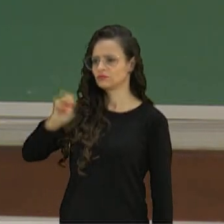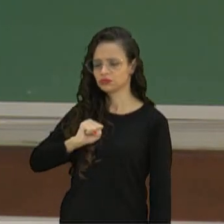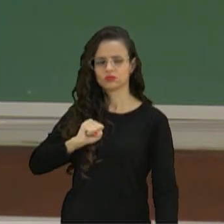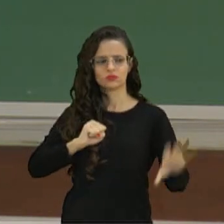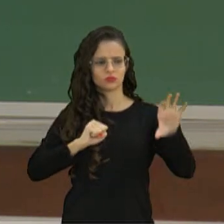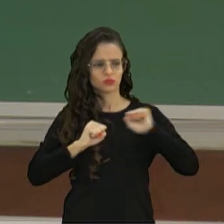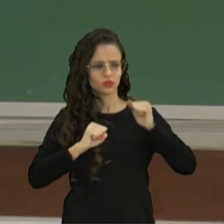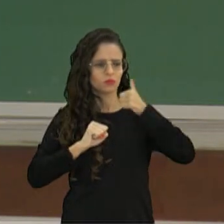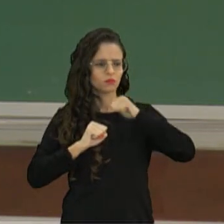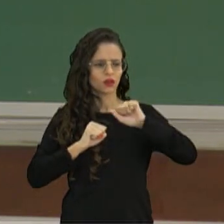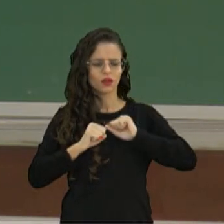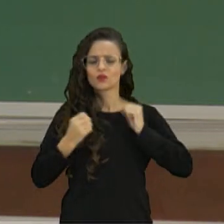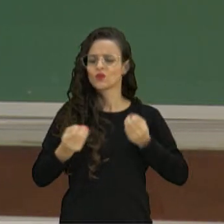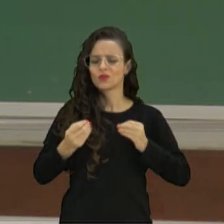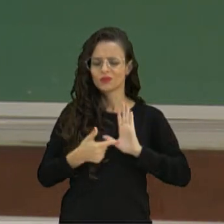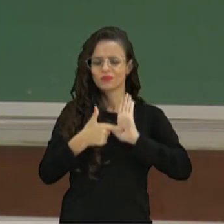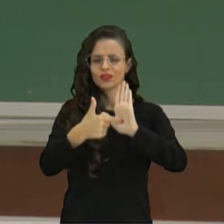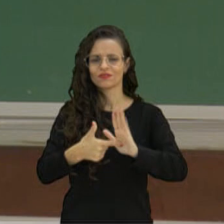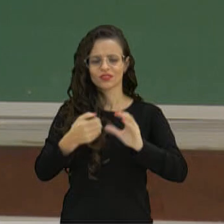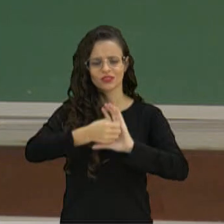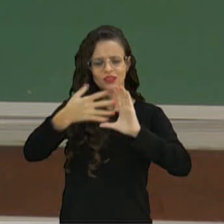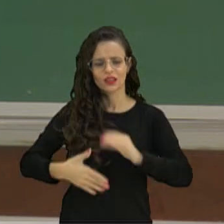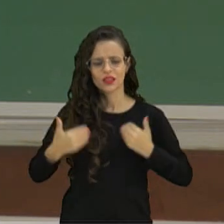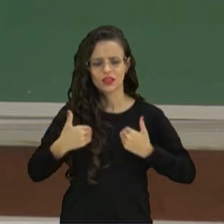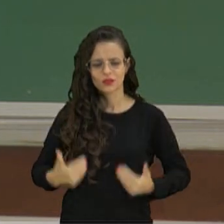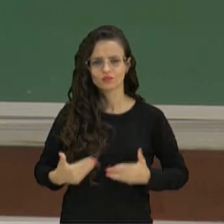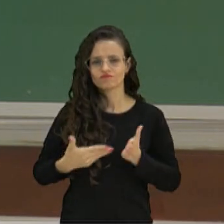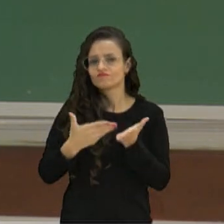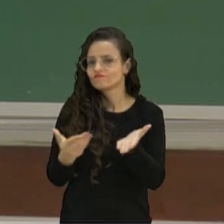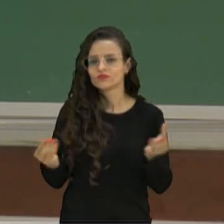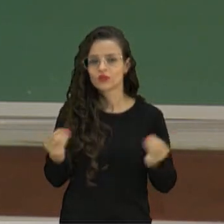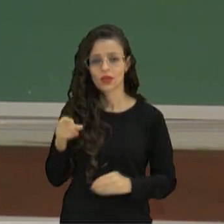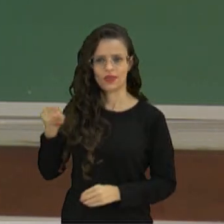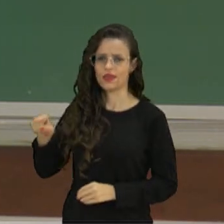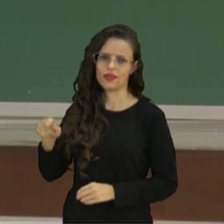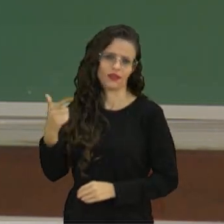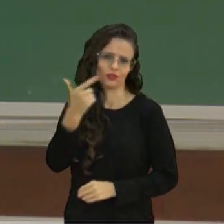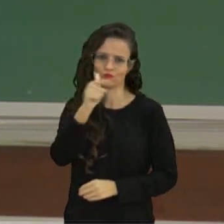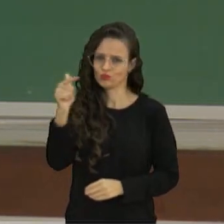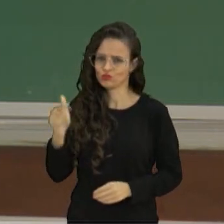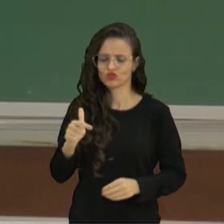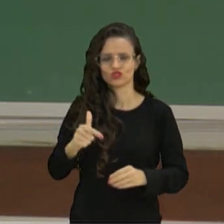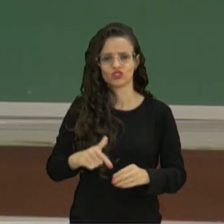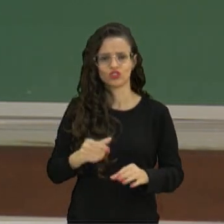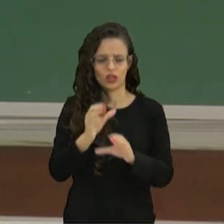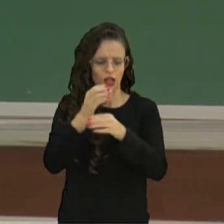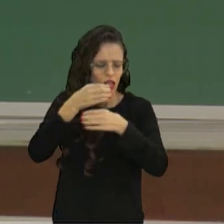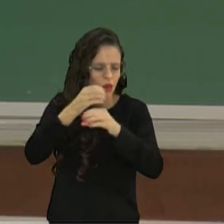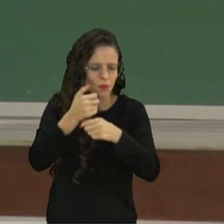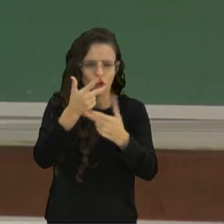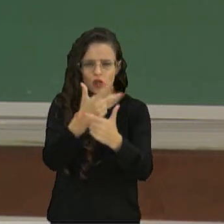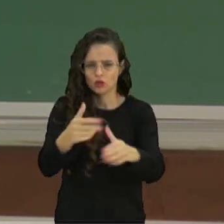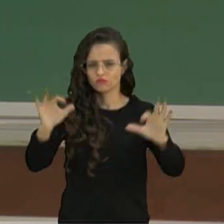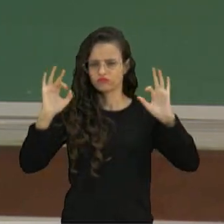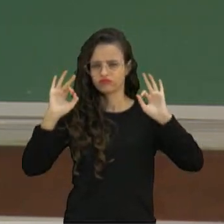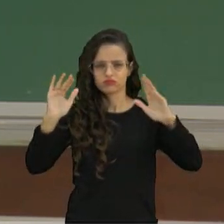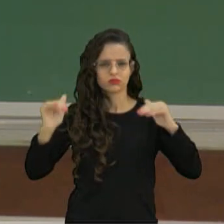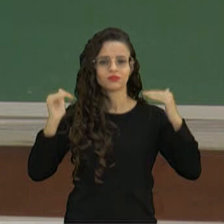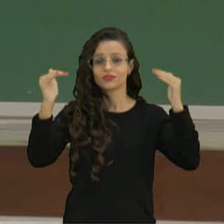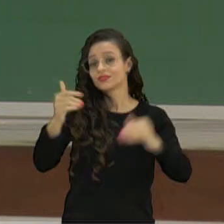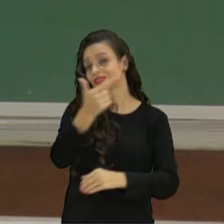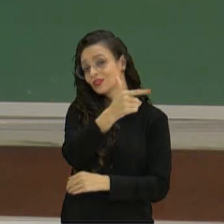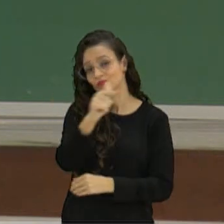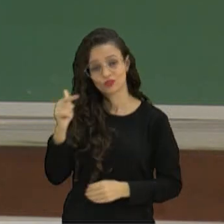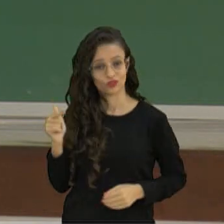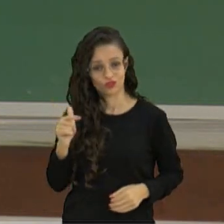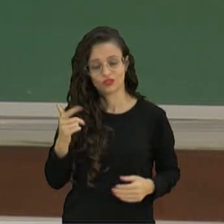como que elas se manifestavam. Ele não tinha à sua disposição um grande laboratório, ele não tinha recursos